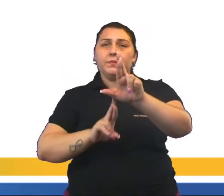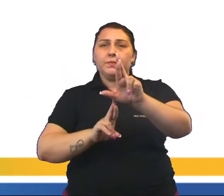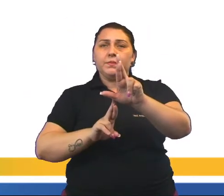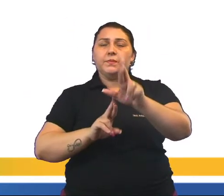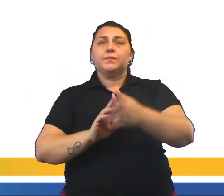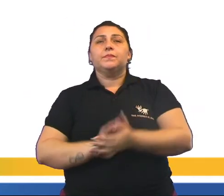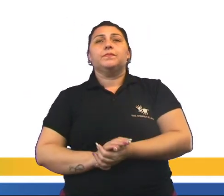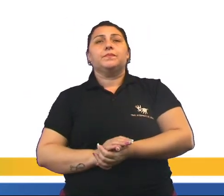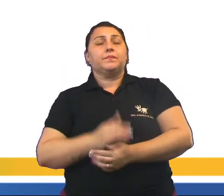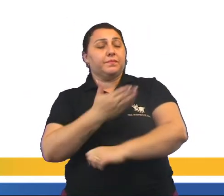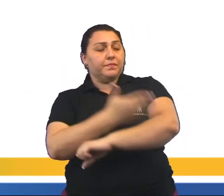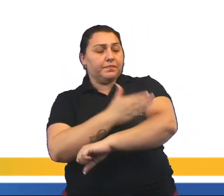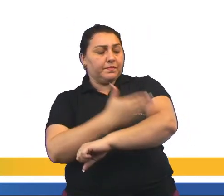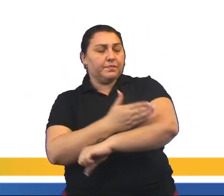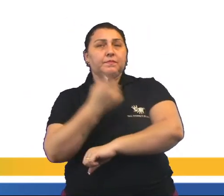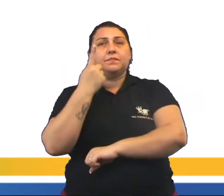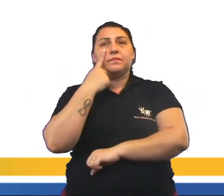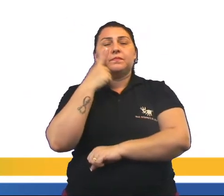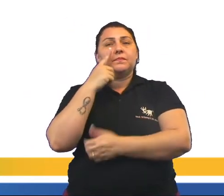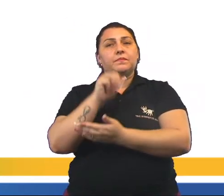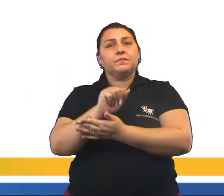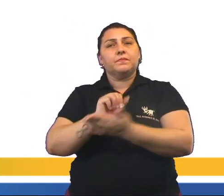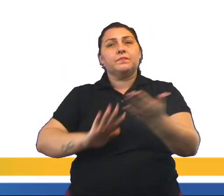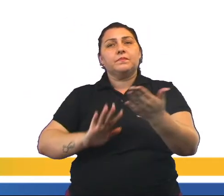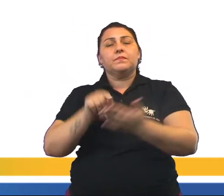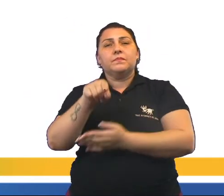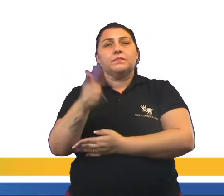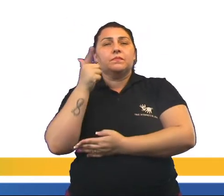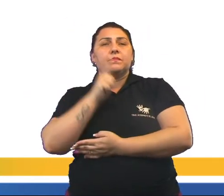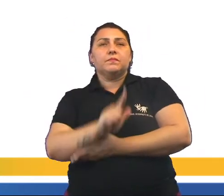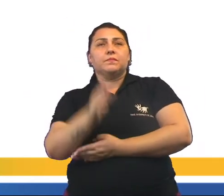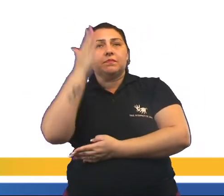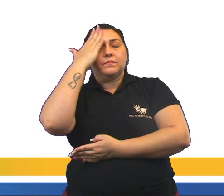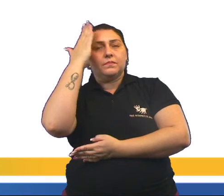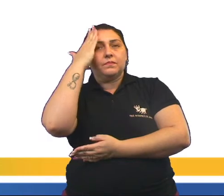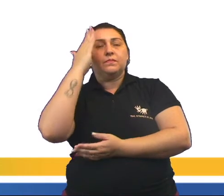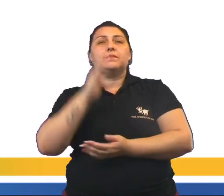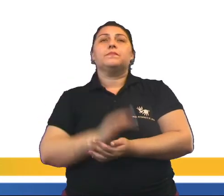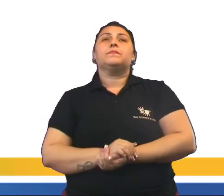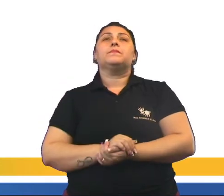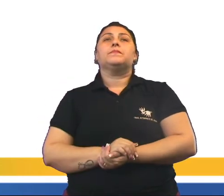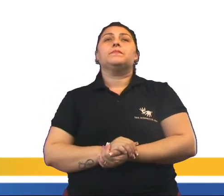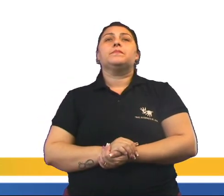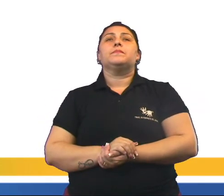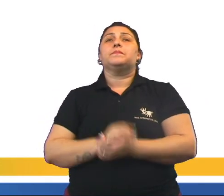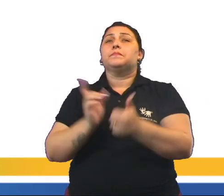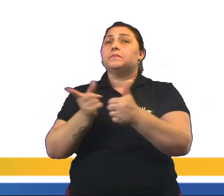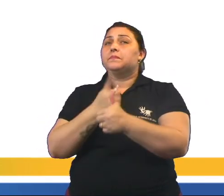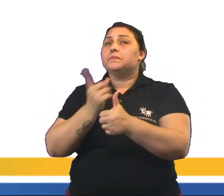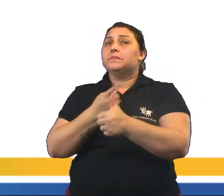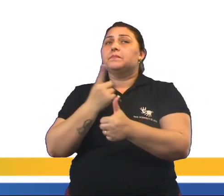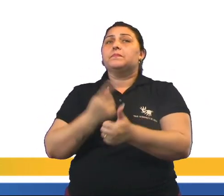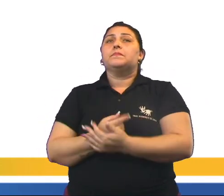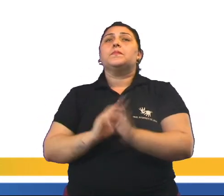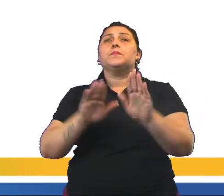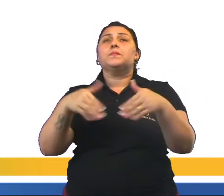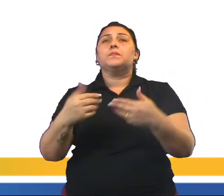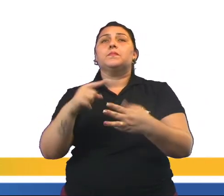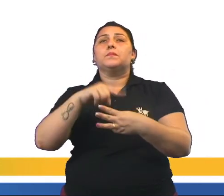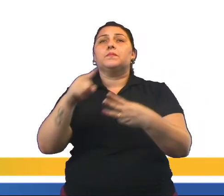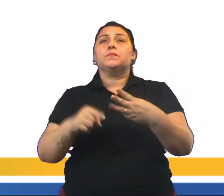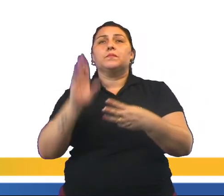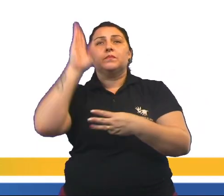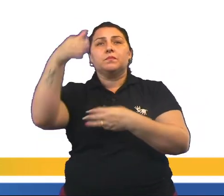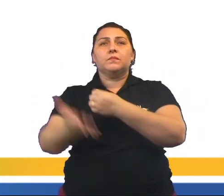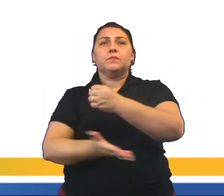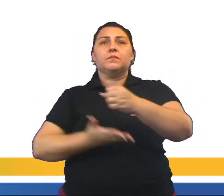sustentável? Então vamos praticar, vamos para a atividade, para ver se você conseguiu compreender. Vamos lá para a primeira questão. Quais são os